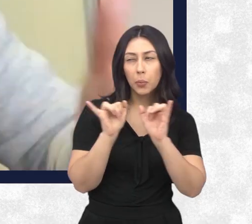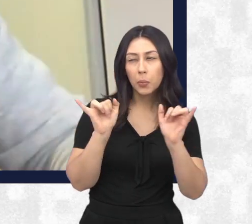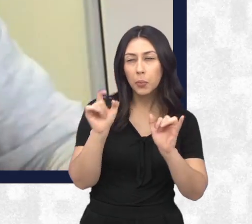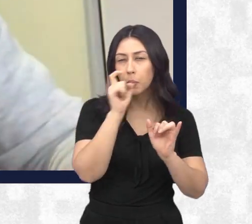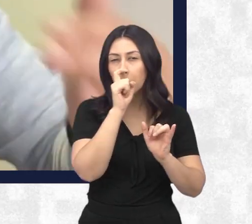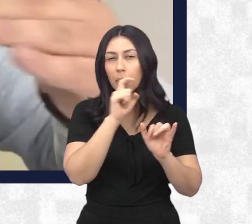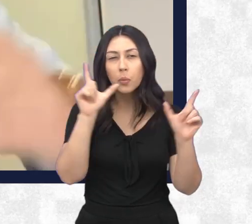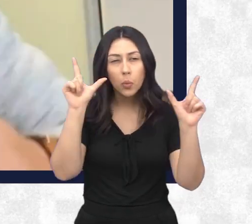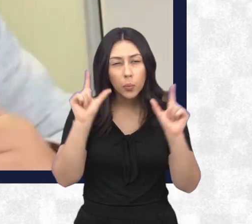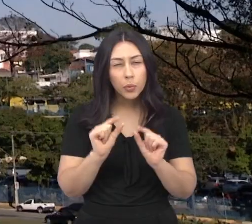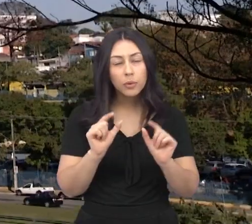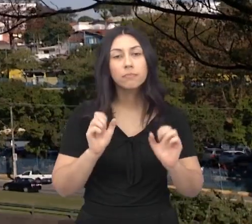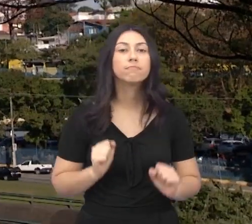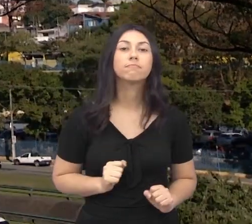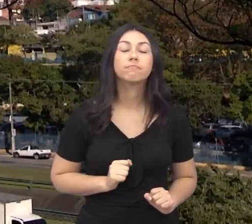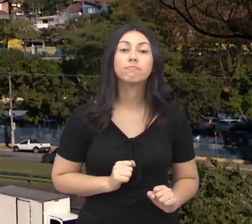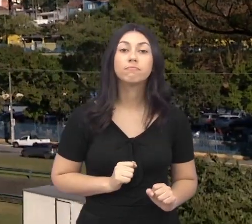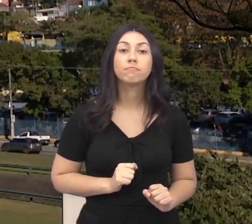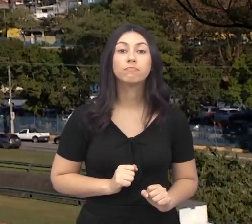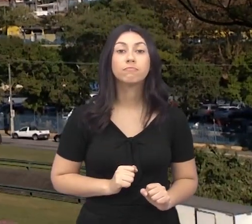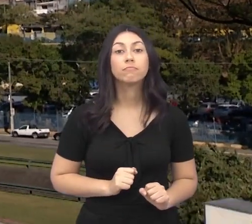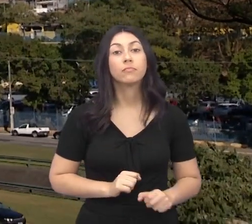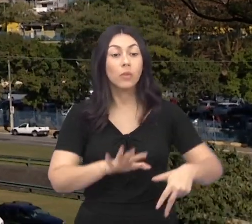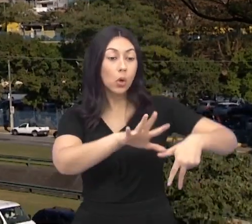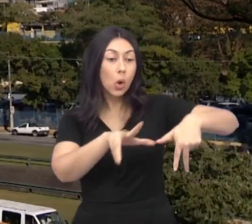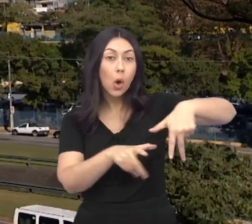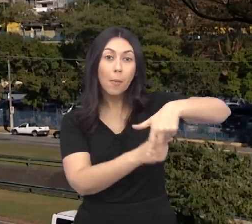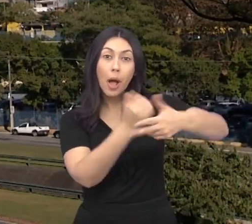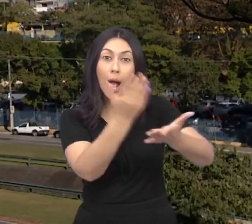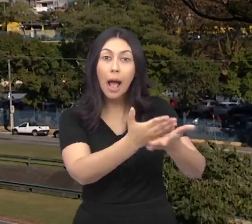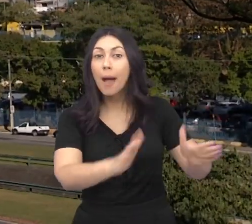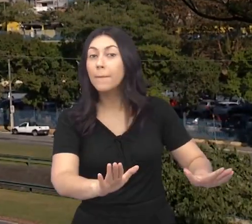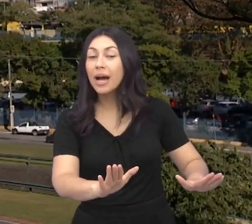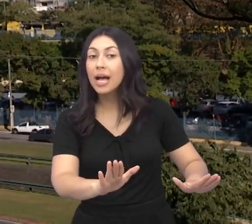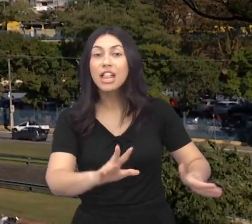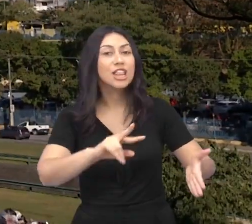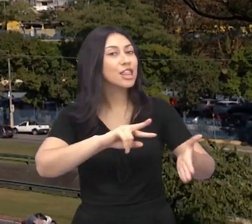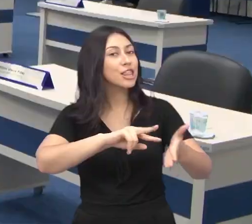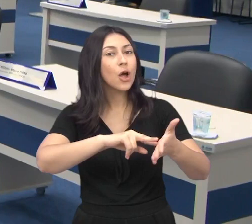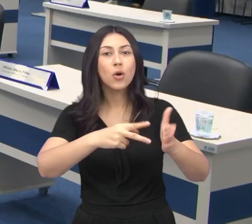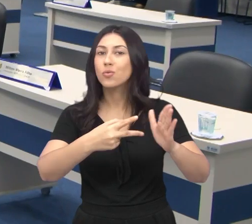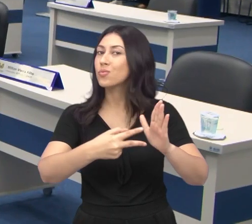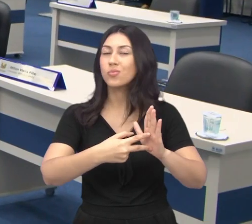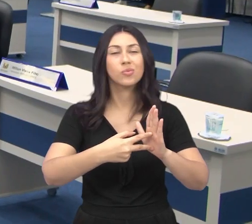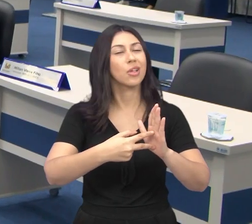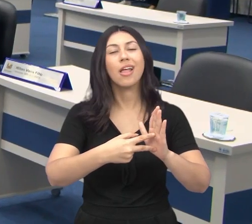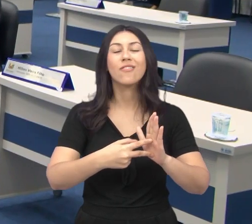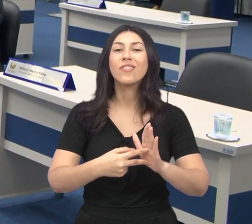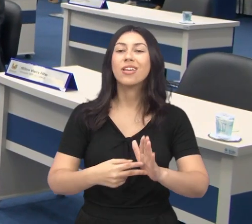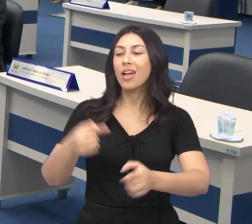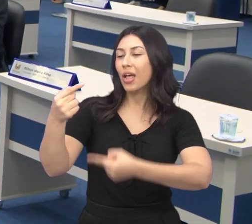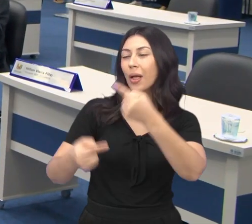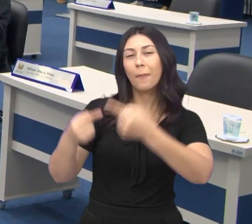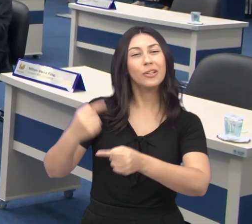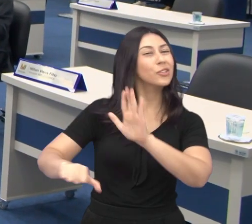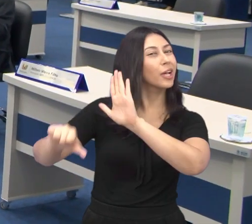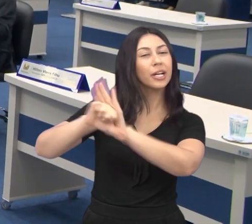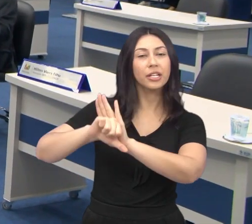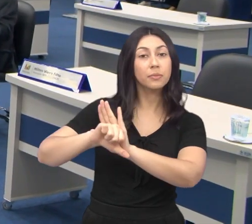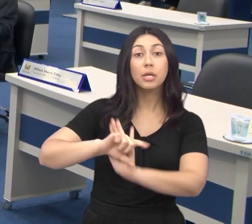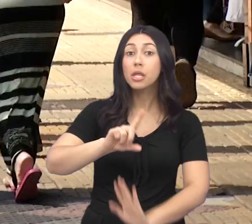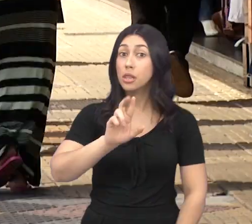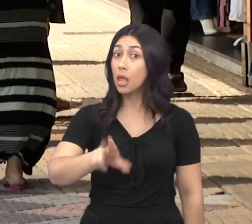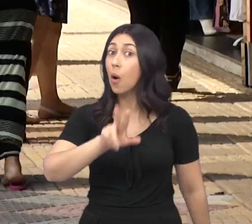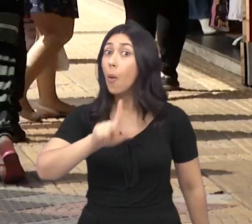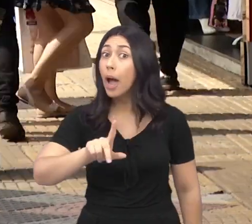criar fake news, isso diminui. Combater a corrupção não significa criminalizar a política, mas acompanhá-la. Ou